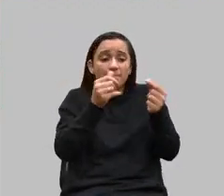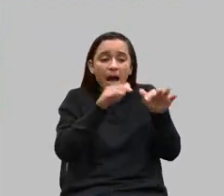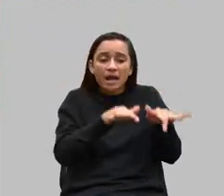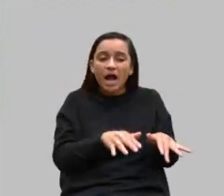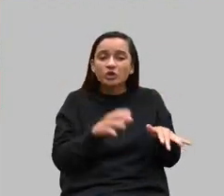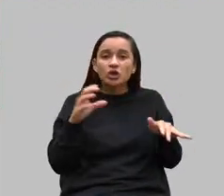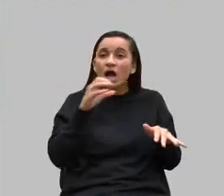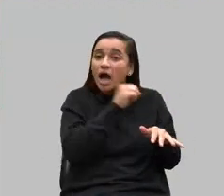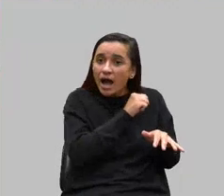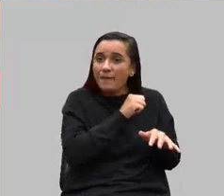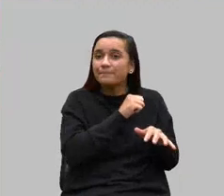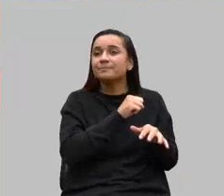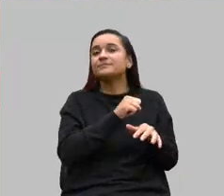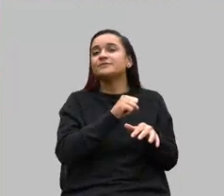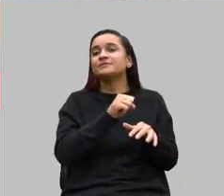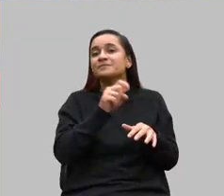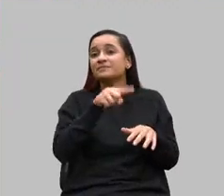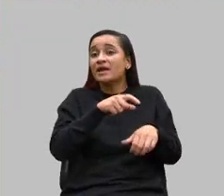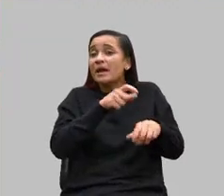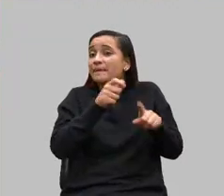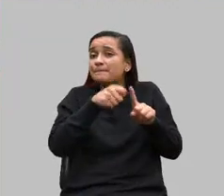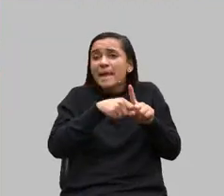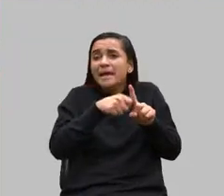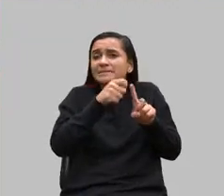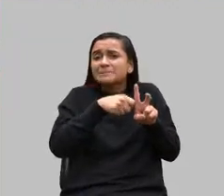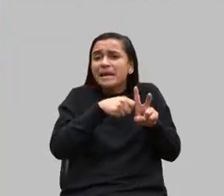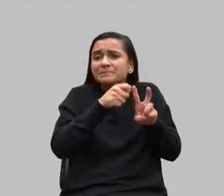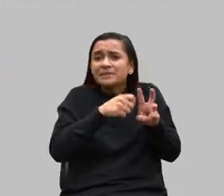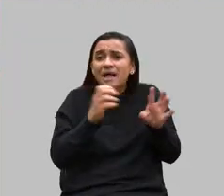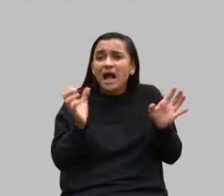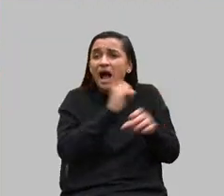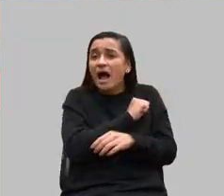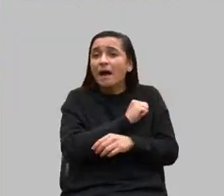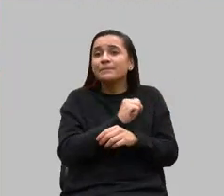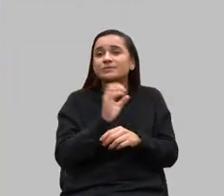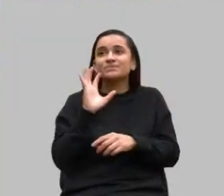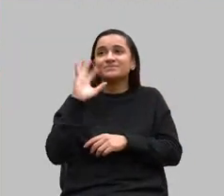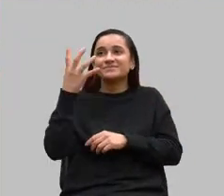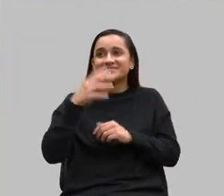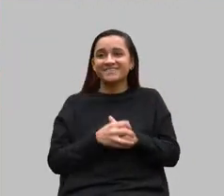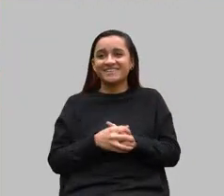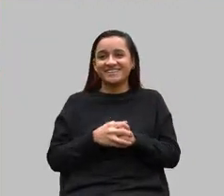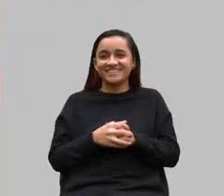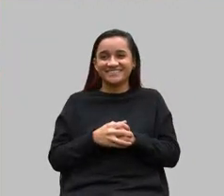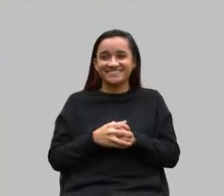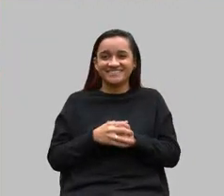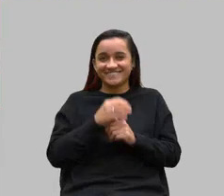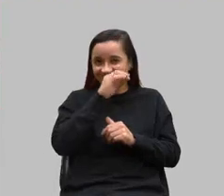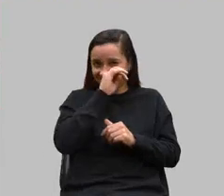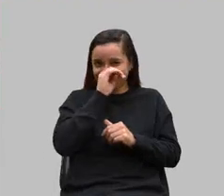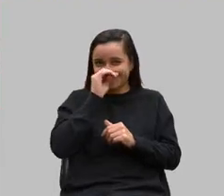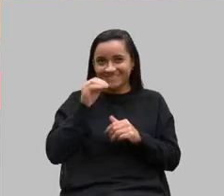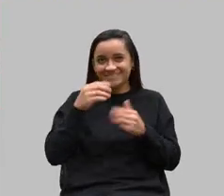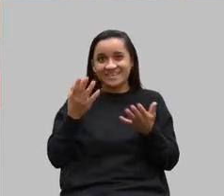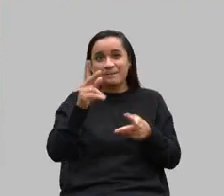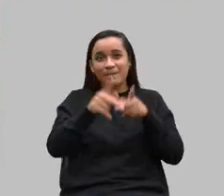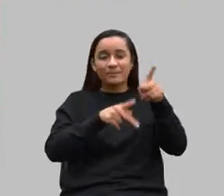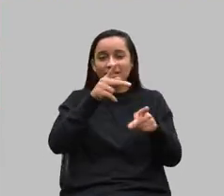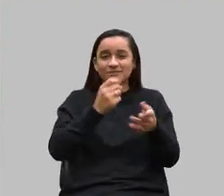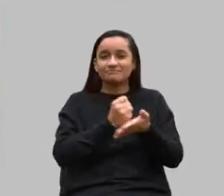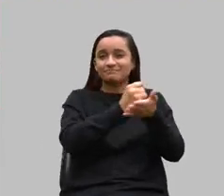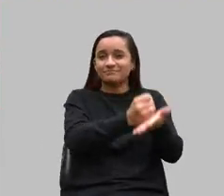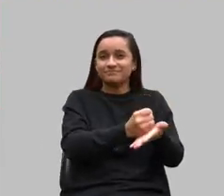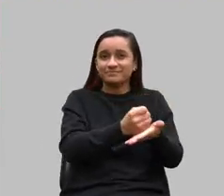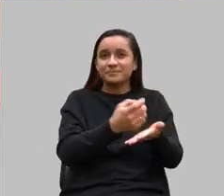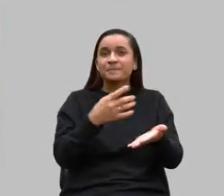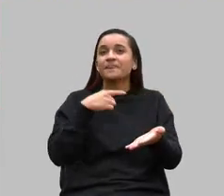rápidos é questão de meses meses em meses você já tá com alguma coisa rodando atendendo a população não é nada para que